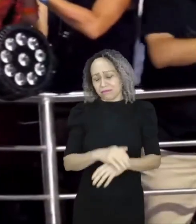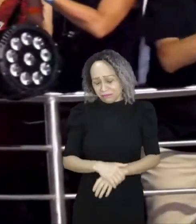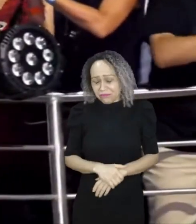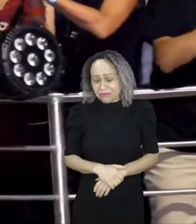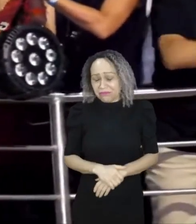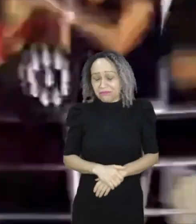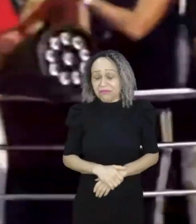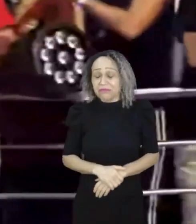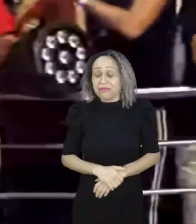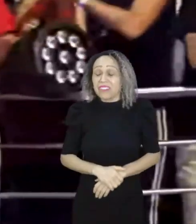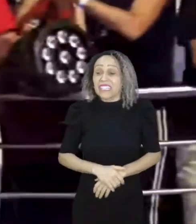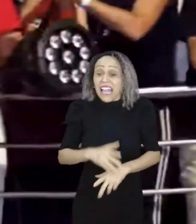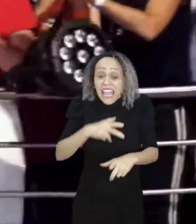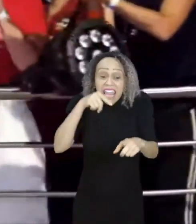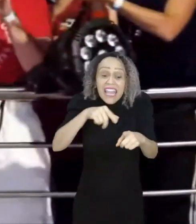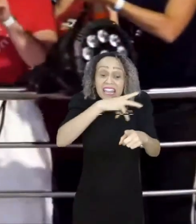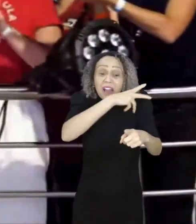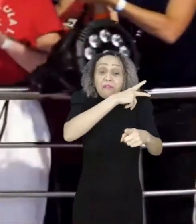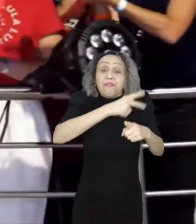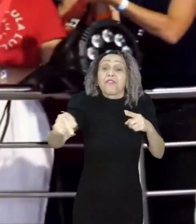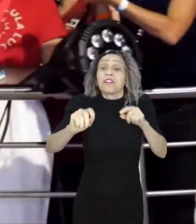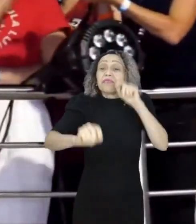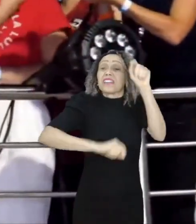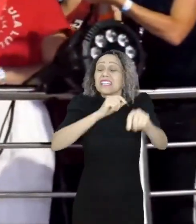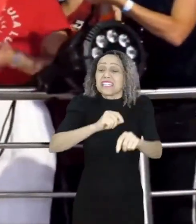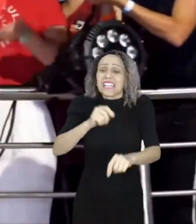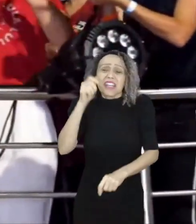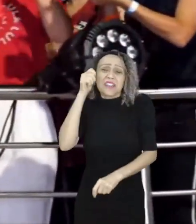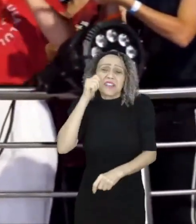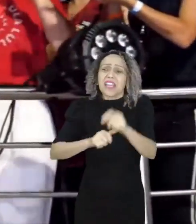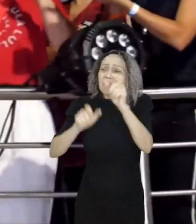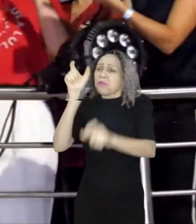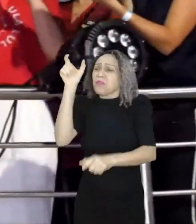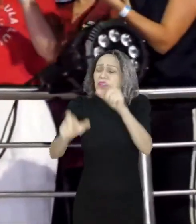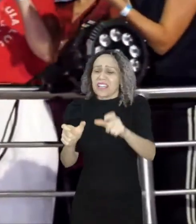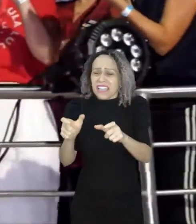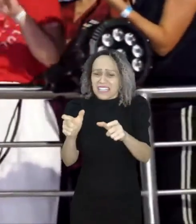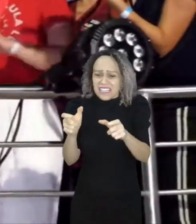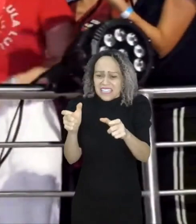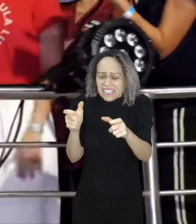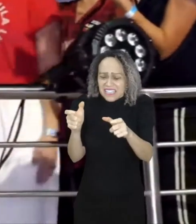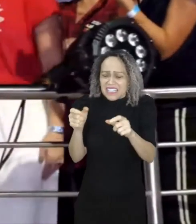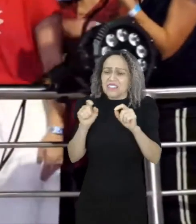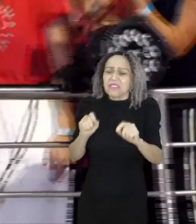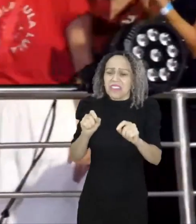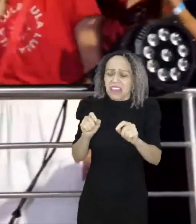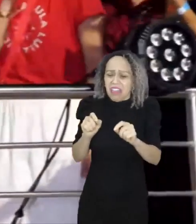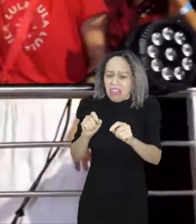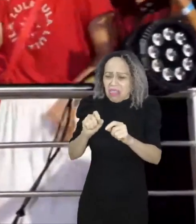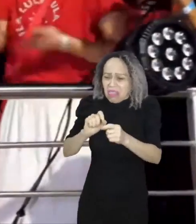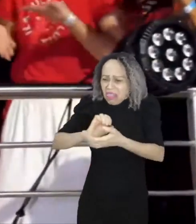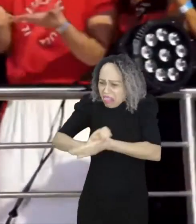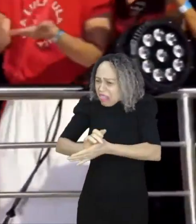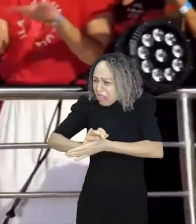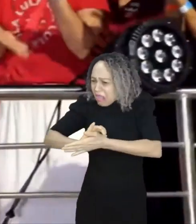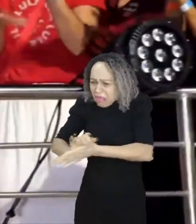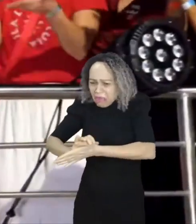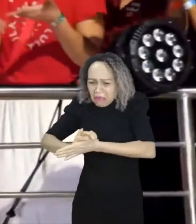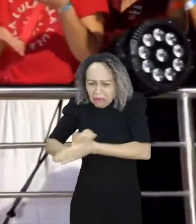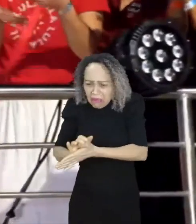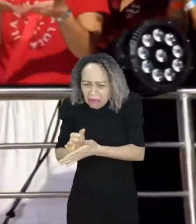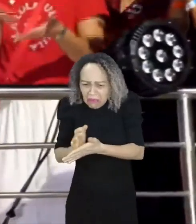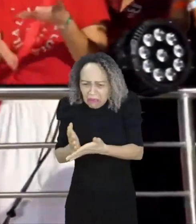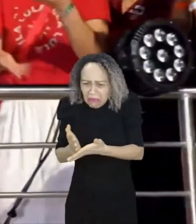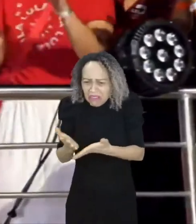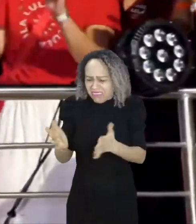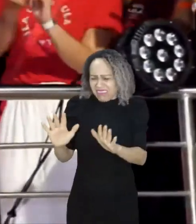Essa foi a vitória das mulheres que não querem ser tratadas como objeto de cama e